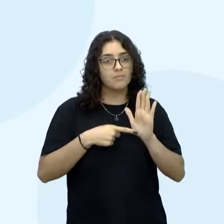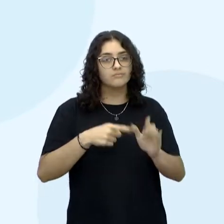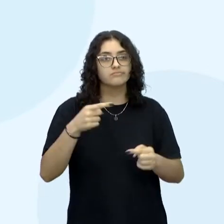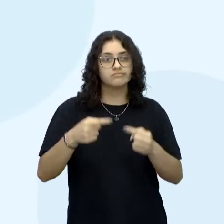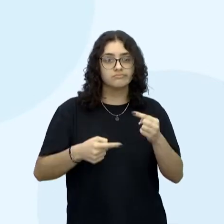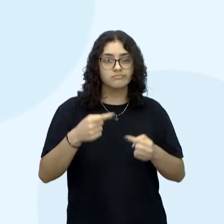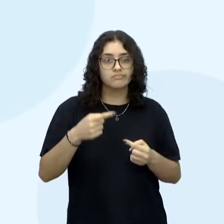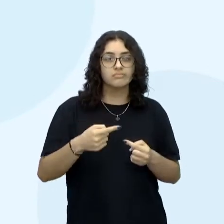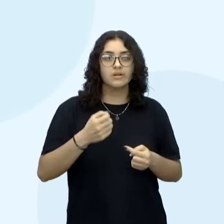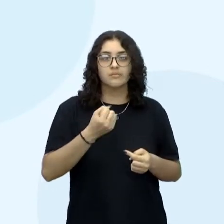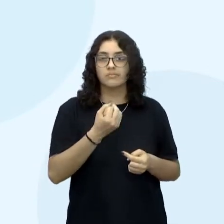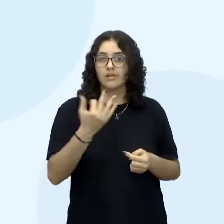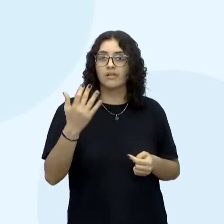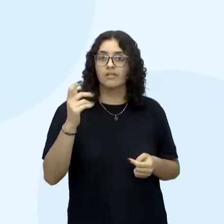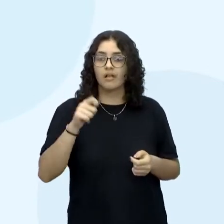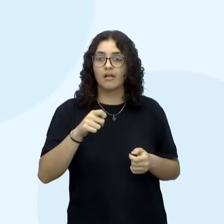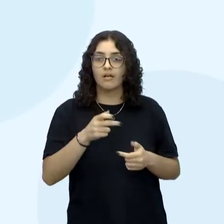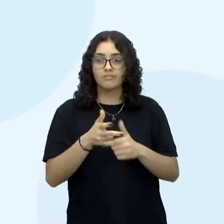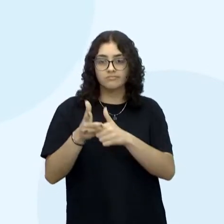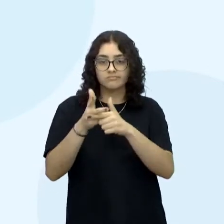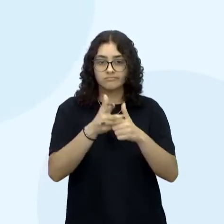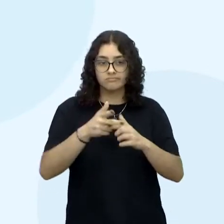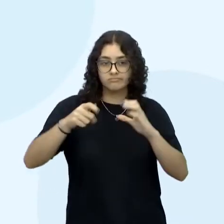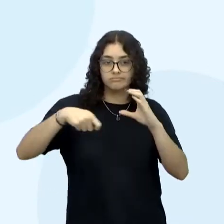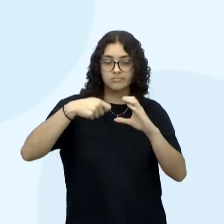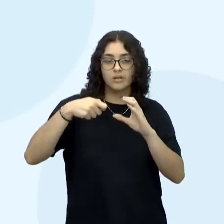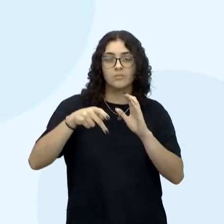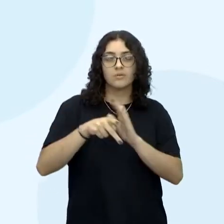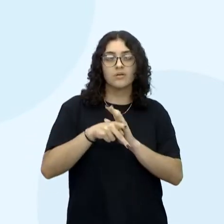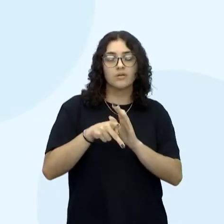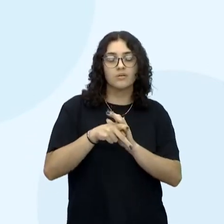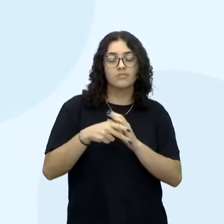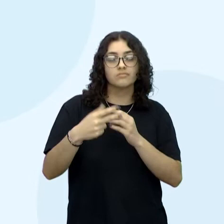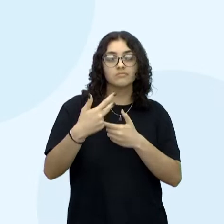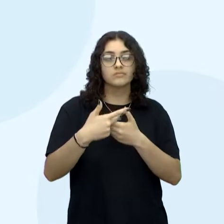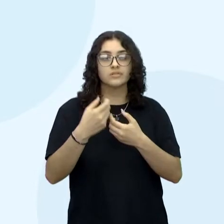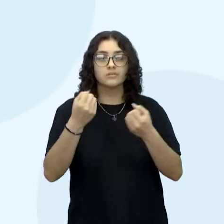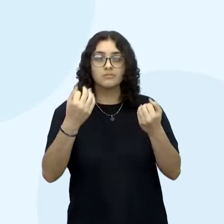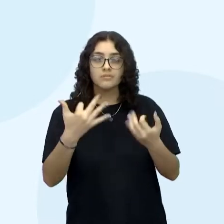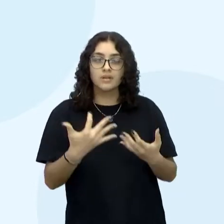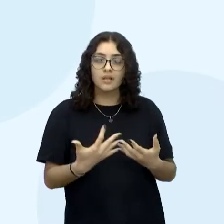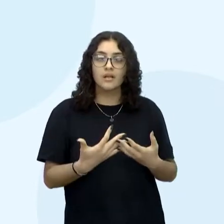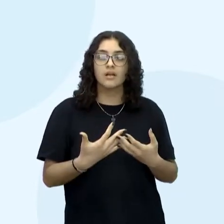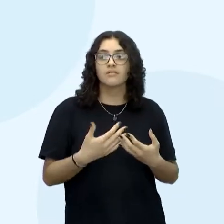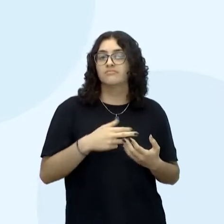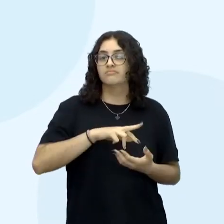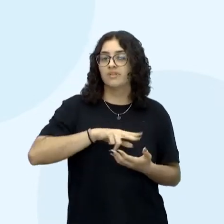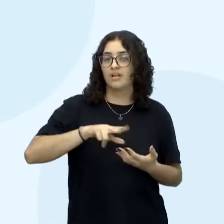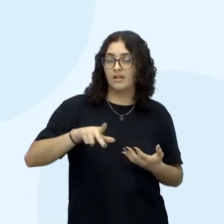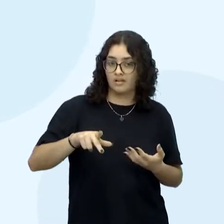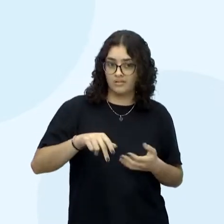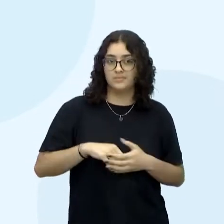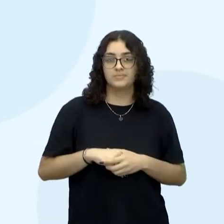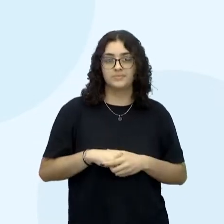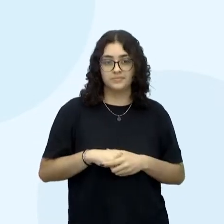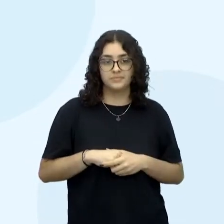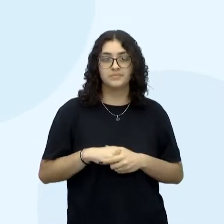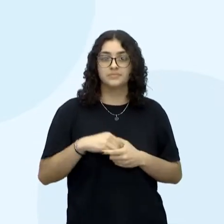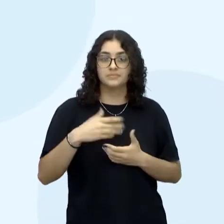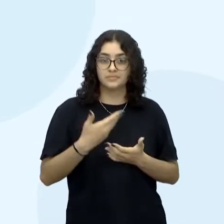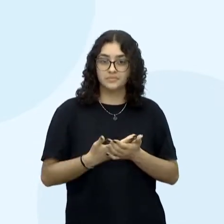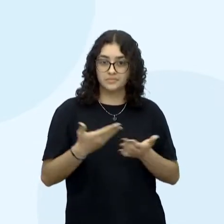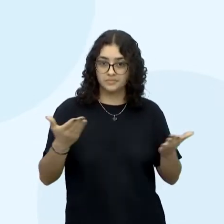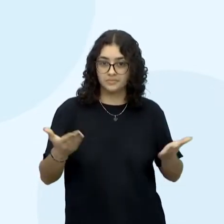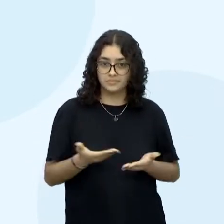debater possibilidades de gravação de uma videoresenha para auxiliar o fechamento da atividade. E na aula